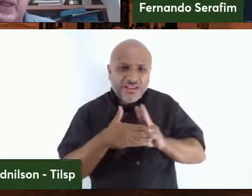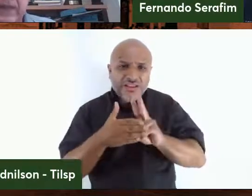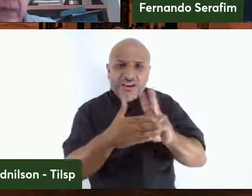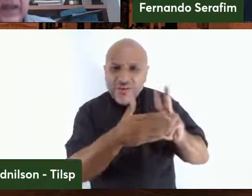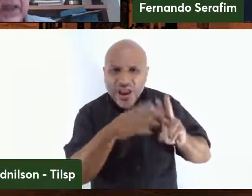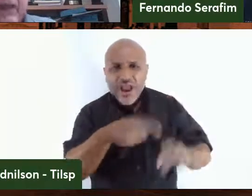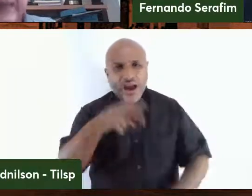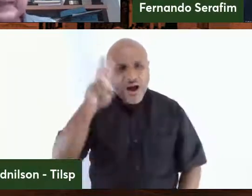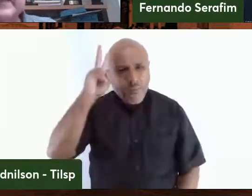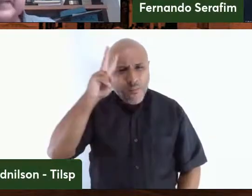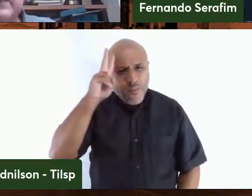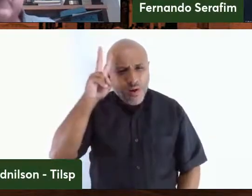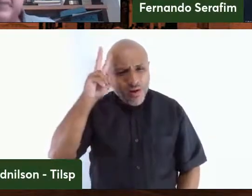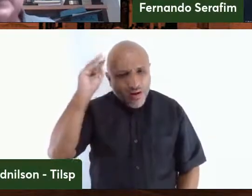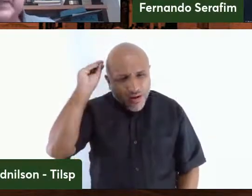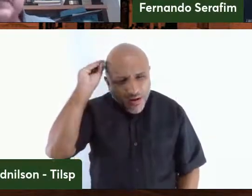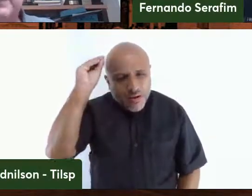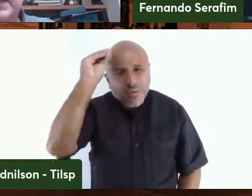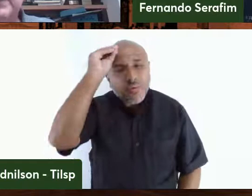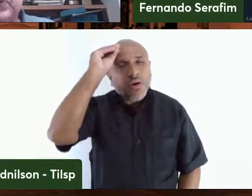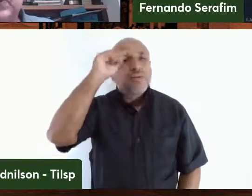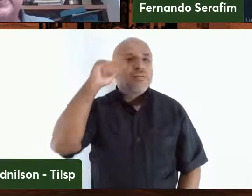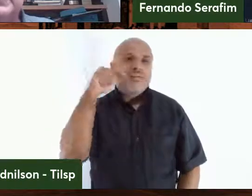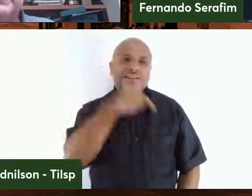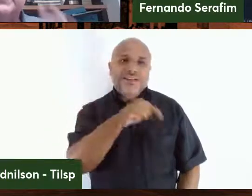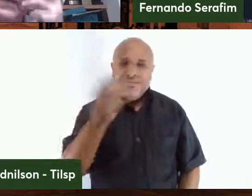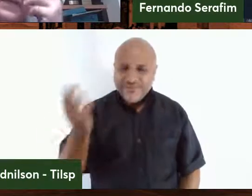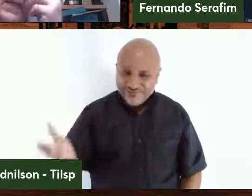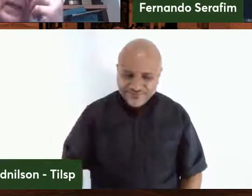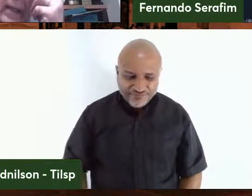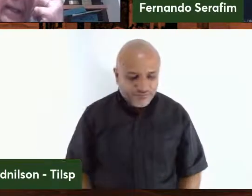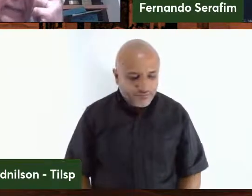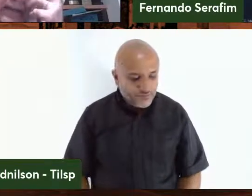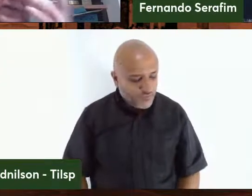uau. Então, essas são, vamos dizer, as implicações